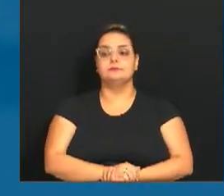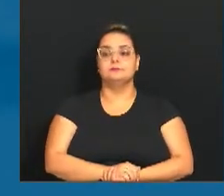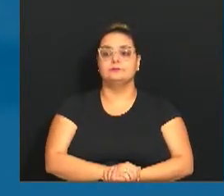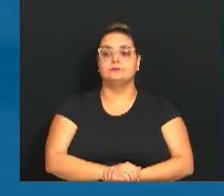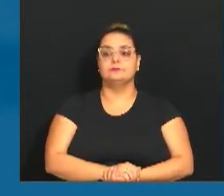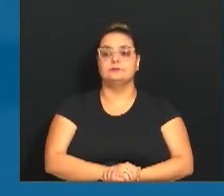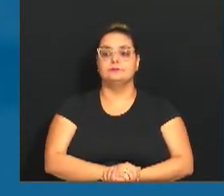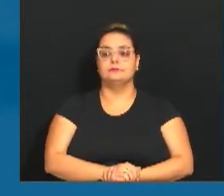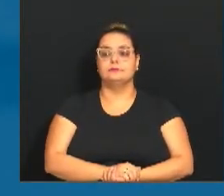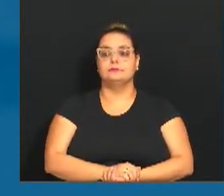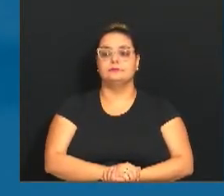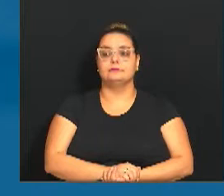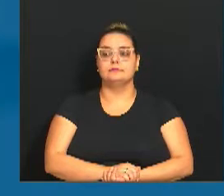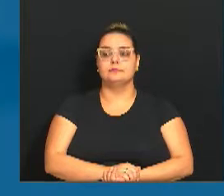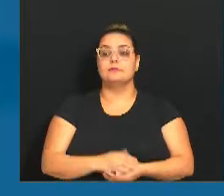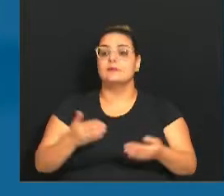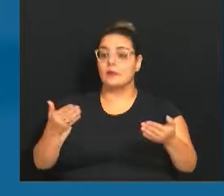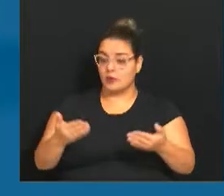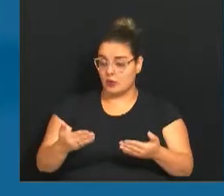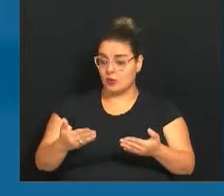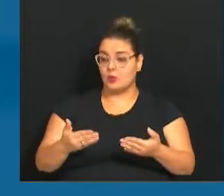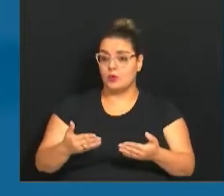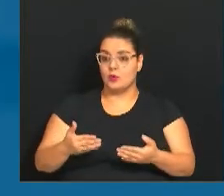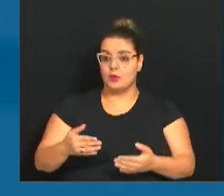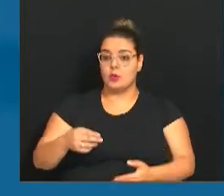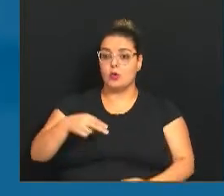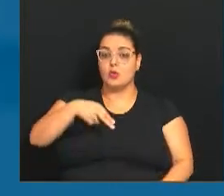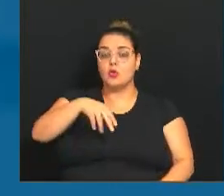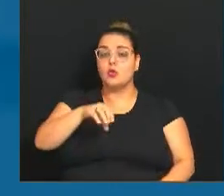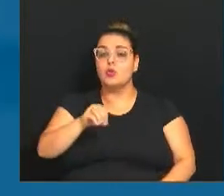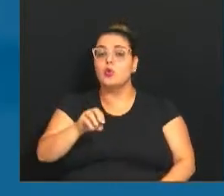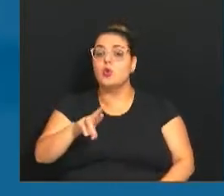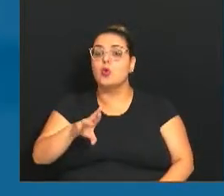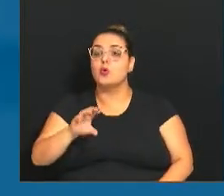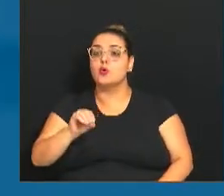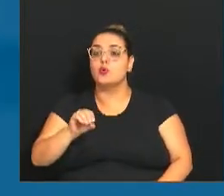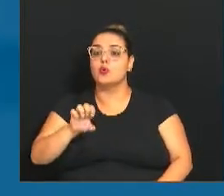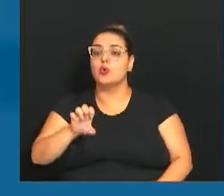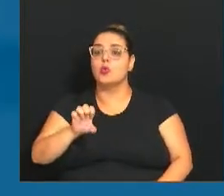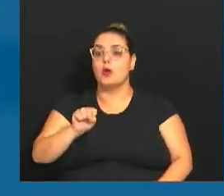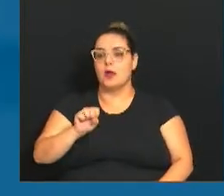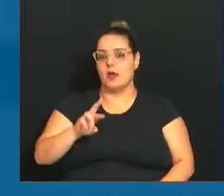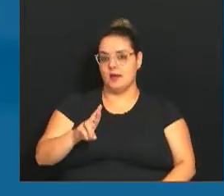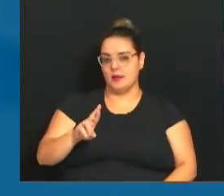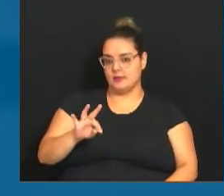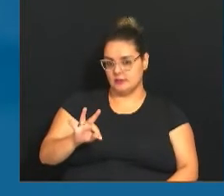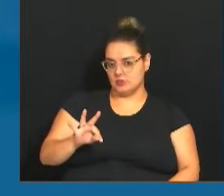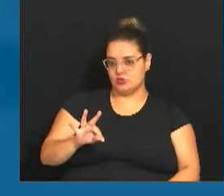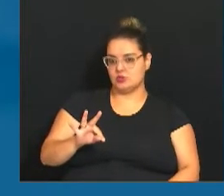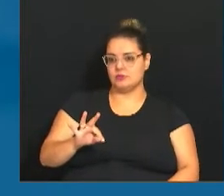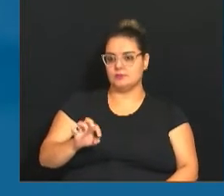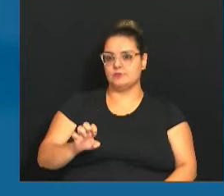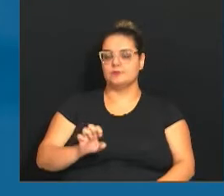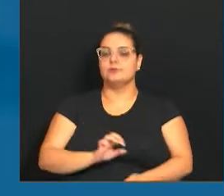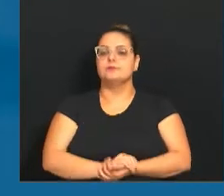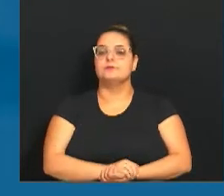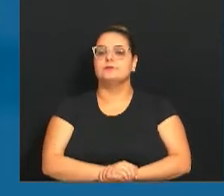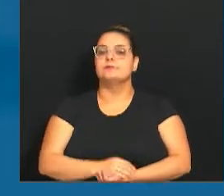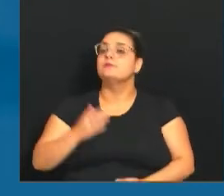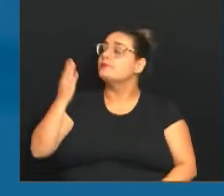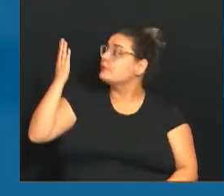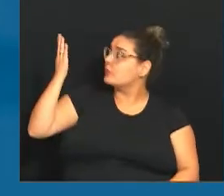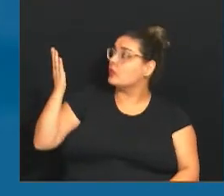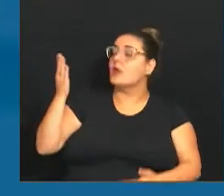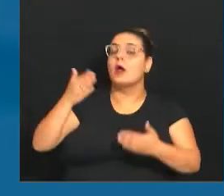Vista Alegre. Agora a gente vai para a região noroeste, que é também que tem aqui os centros de saúde que estarão abertos